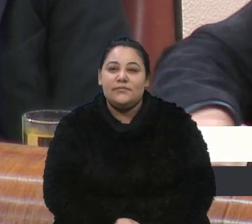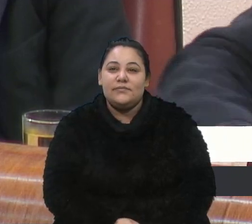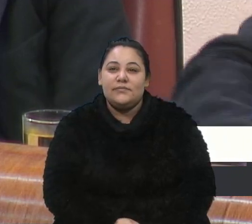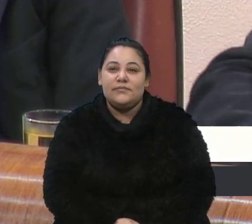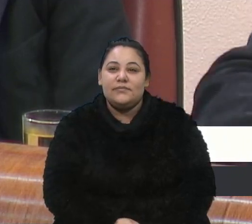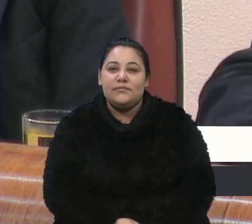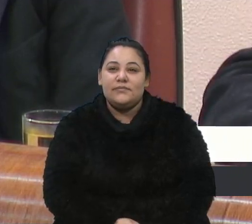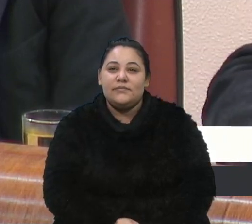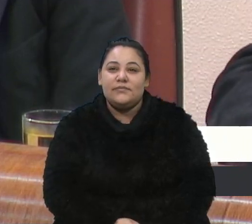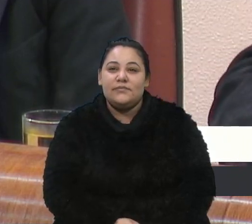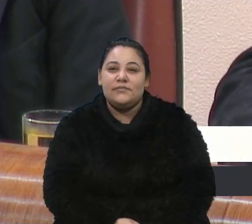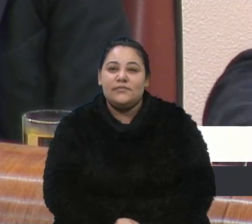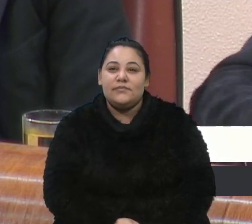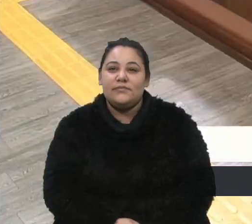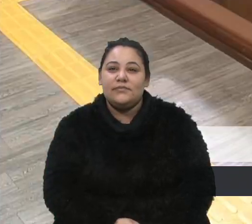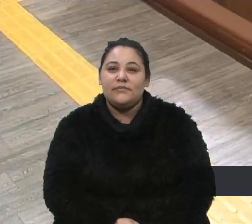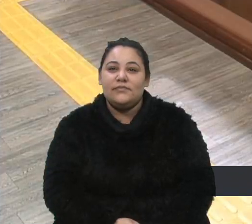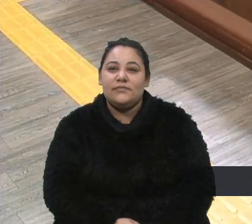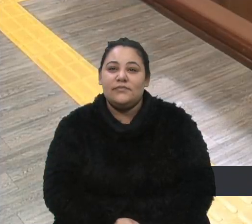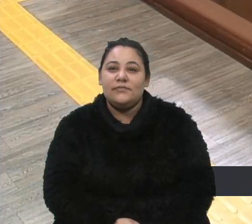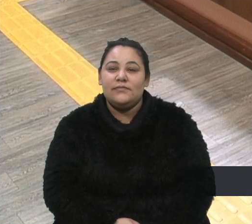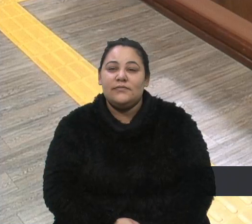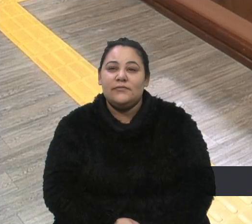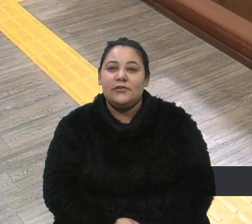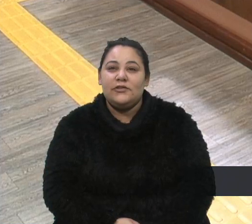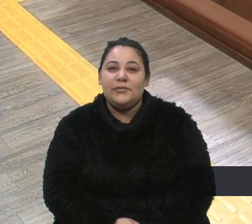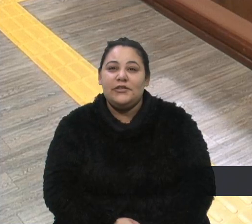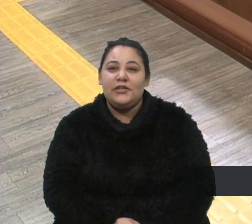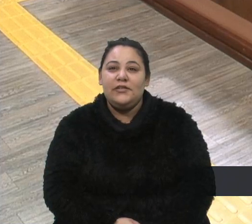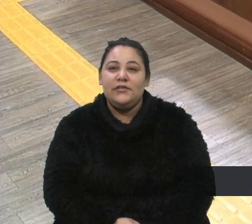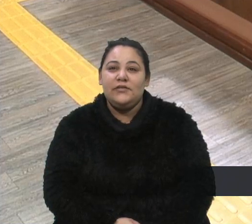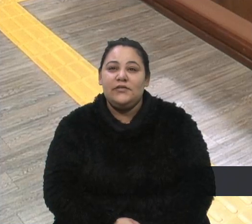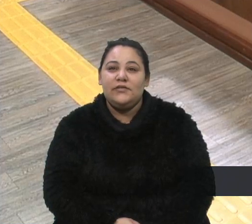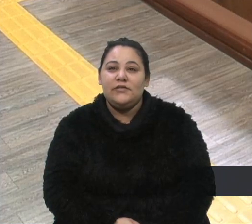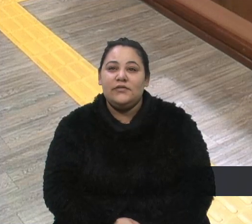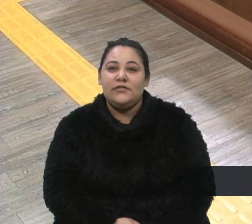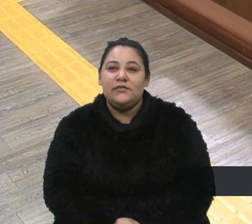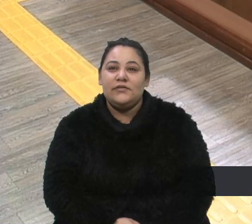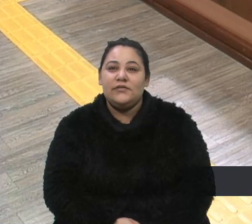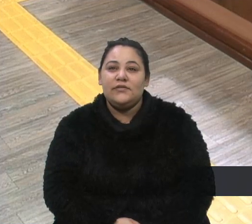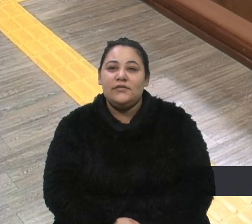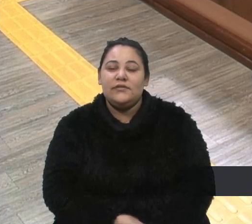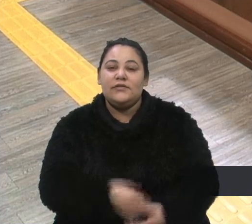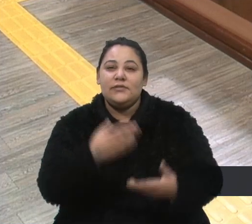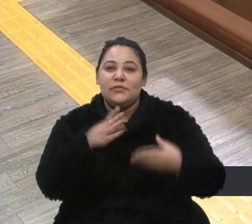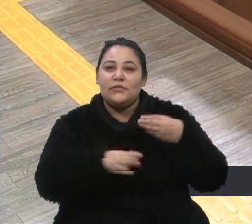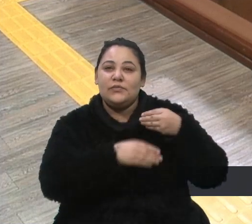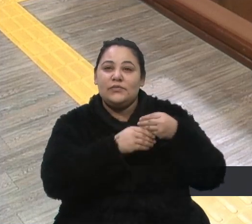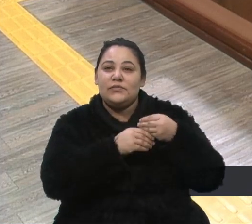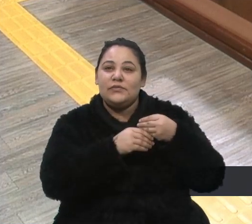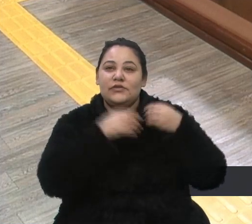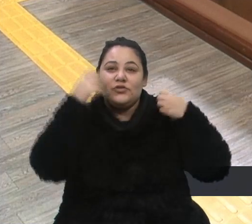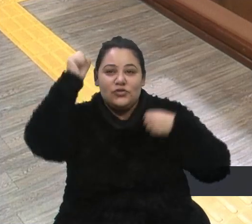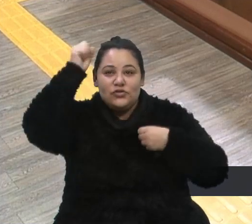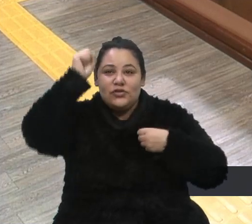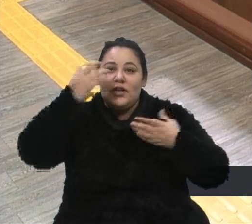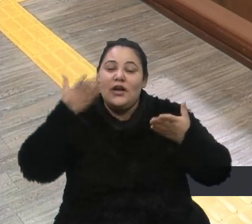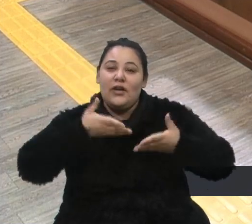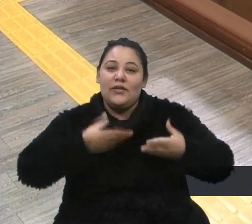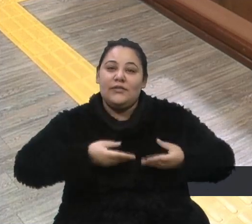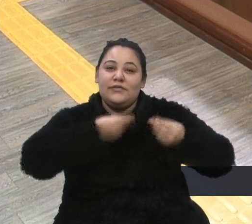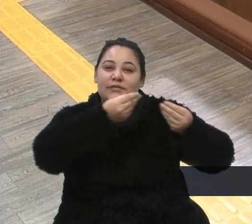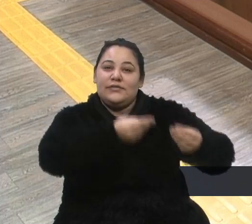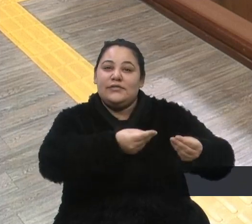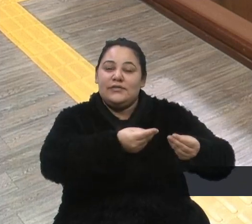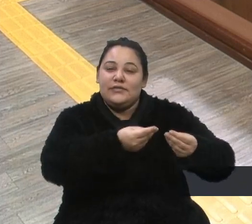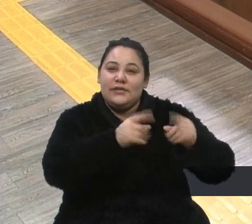Convido os componentes da mesa para que, juntamente com o vereador Clóvis Xuxa, façamos então a entrega da placa aqui